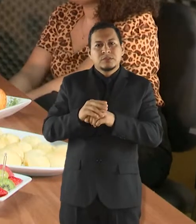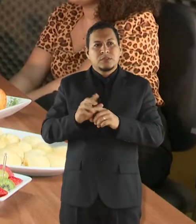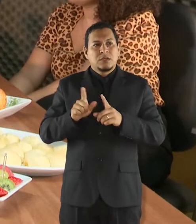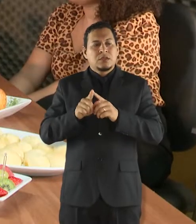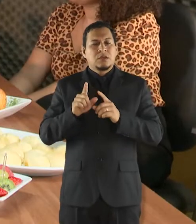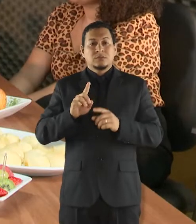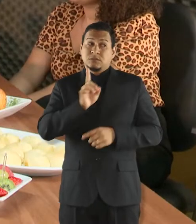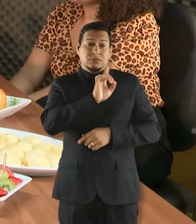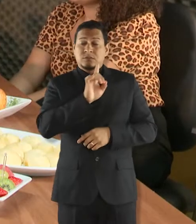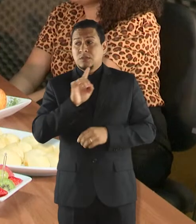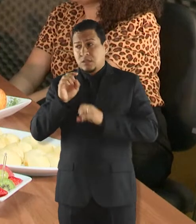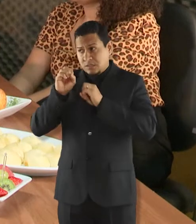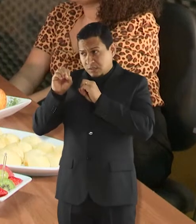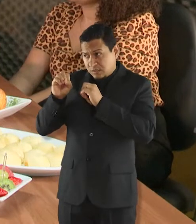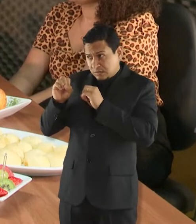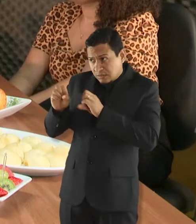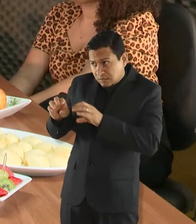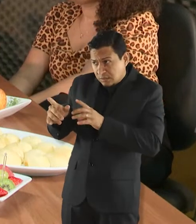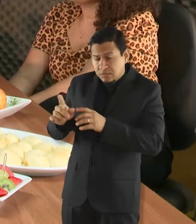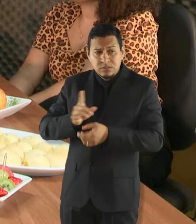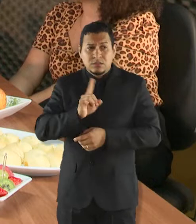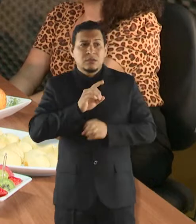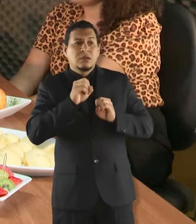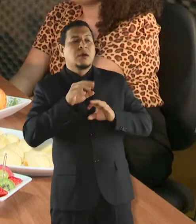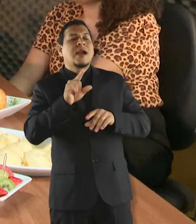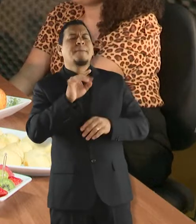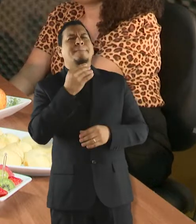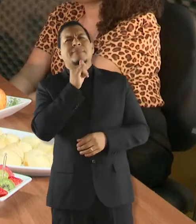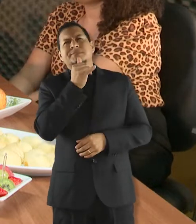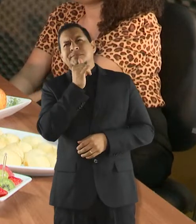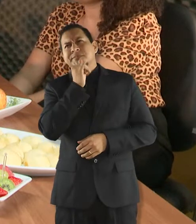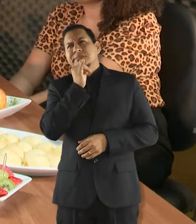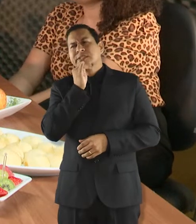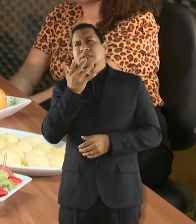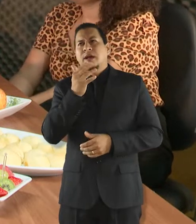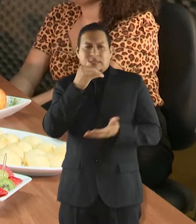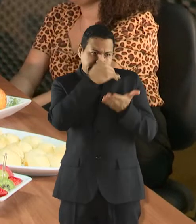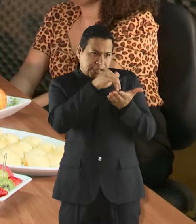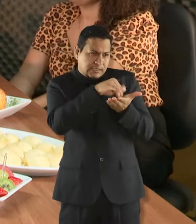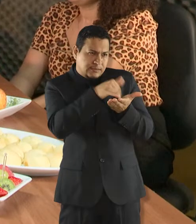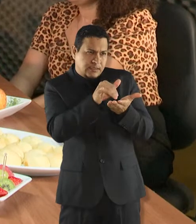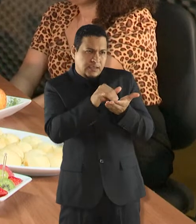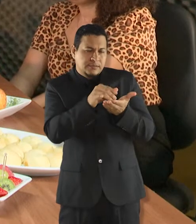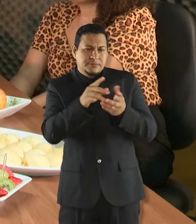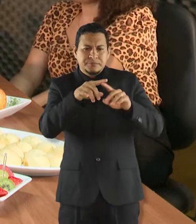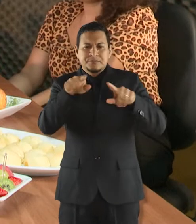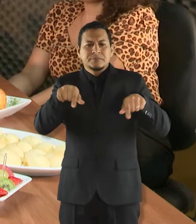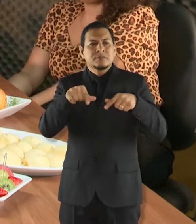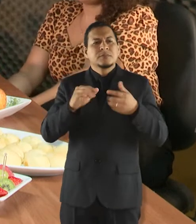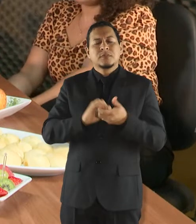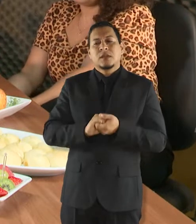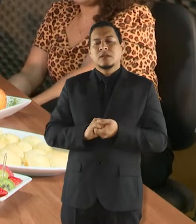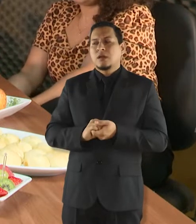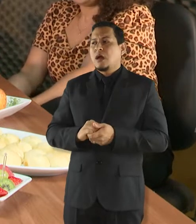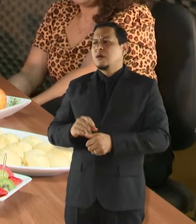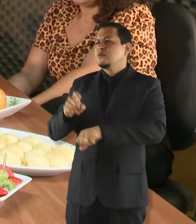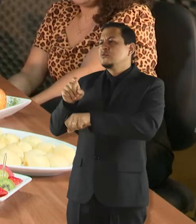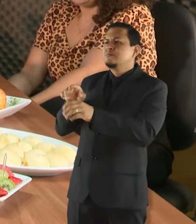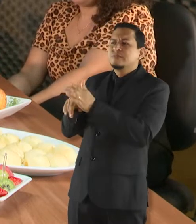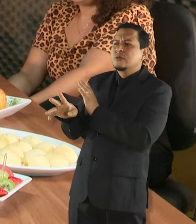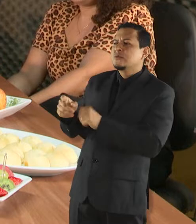né? Não era dando aula. Eu era tipo secretária. Secretária, né? Parte administrativa ali, isso. Né? E quando ela